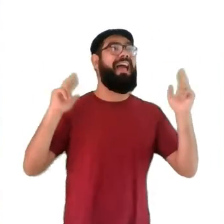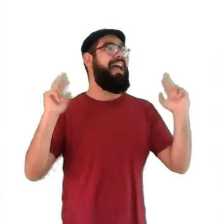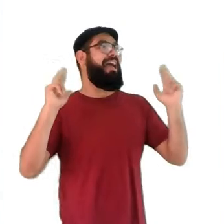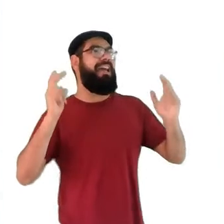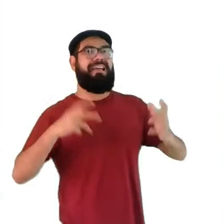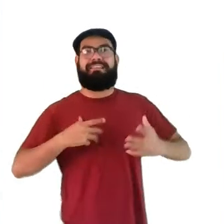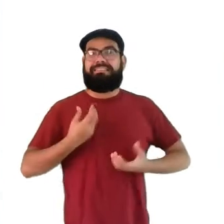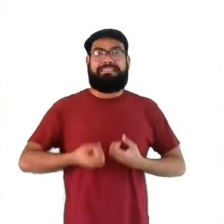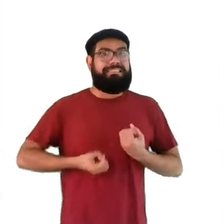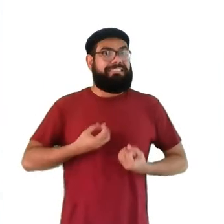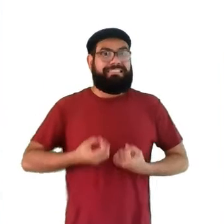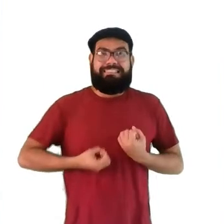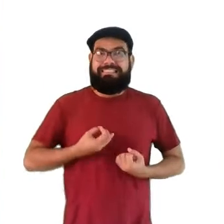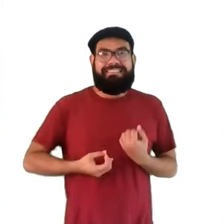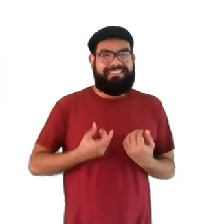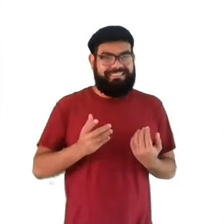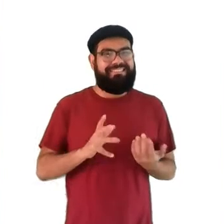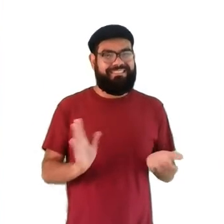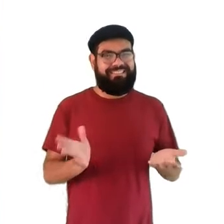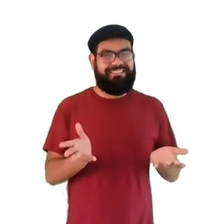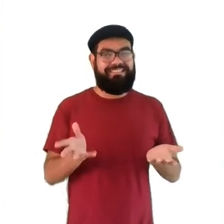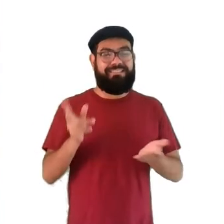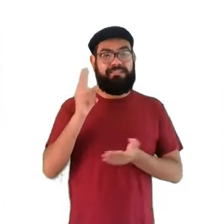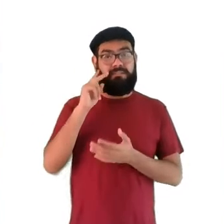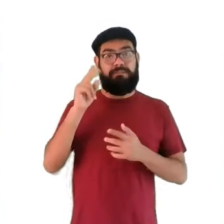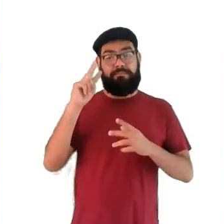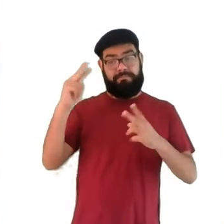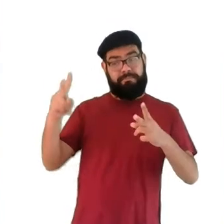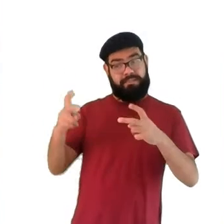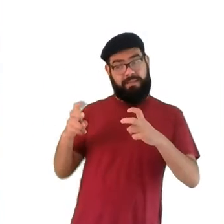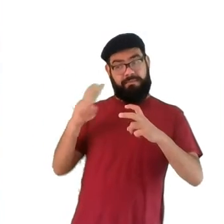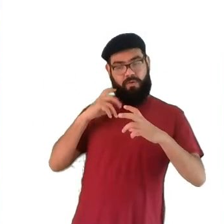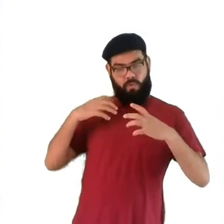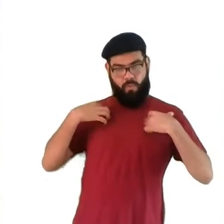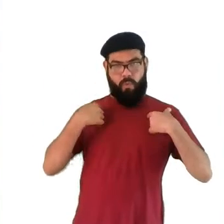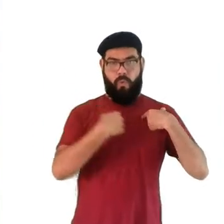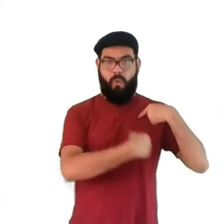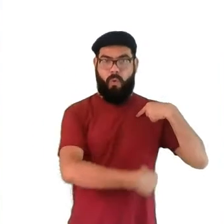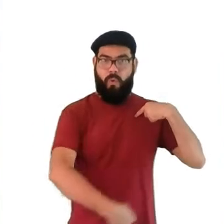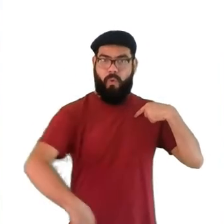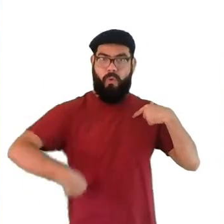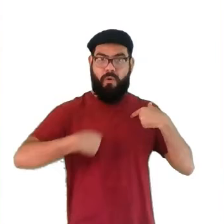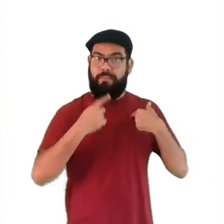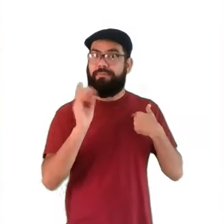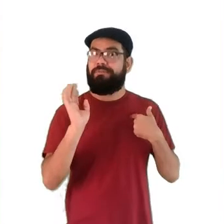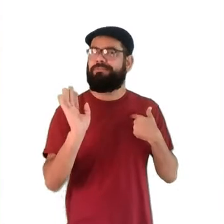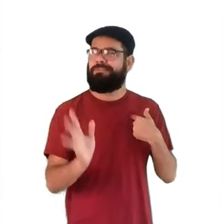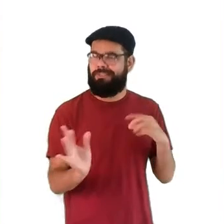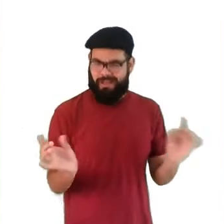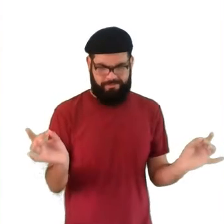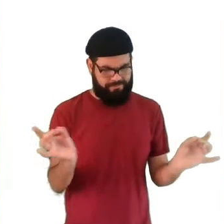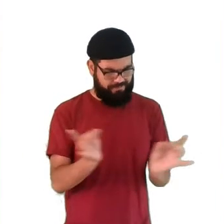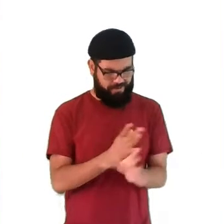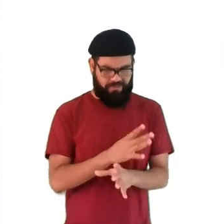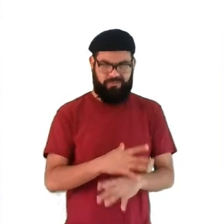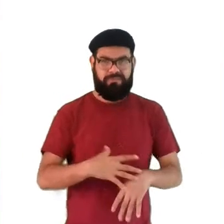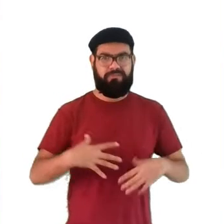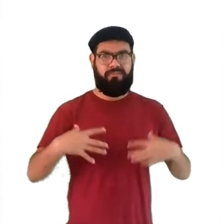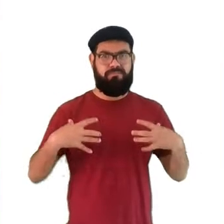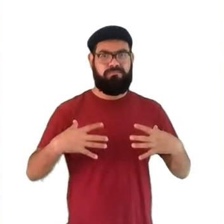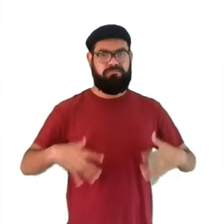A gente percebe que o corpo dessa pessoa, como eu falei para vocês, já está estabilizado, ou seja, o corpo está